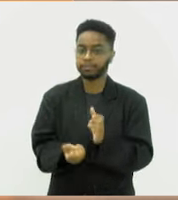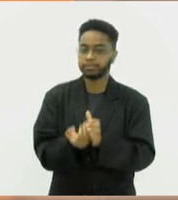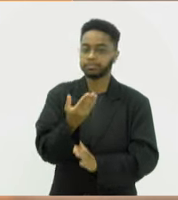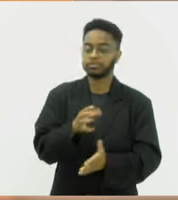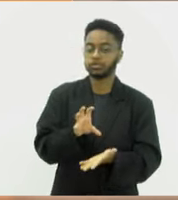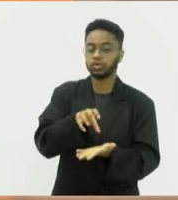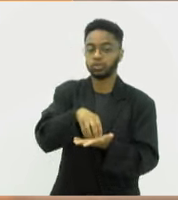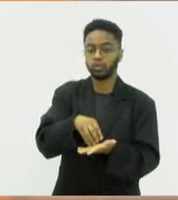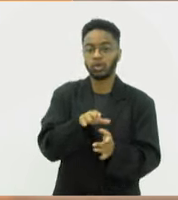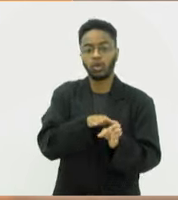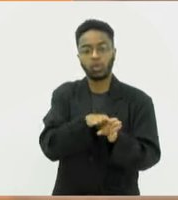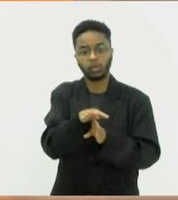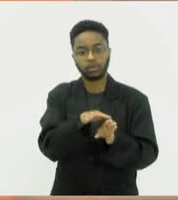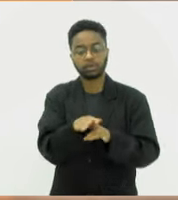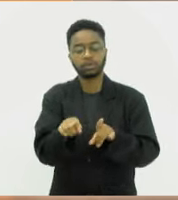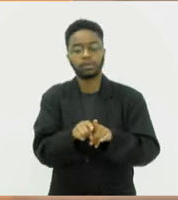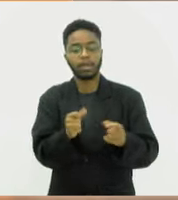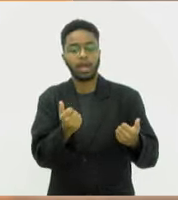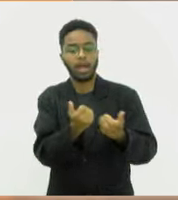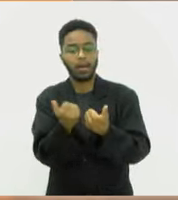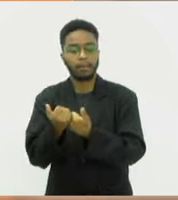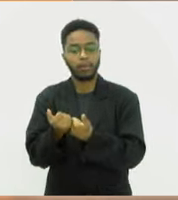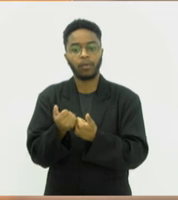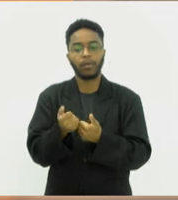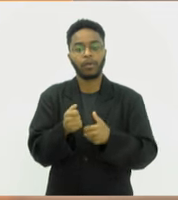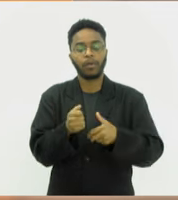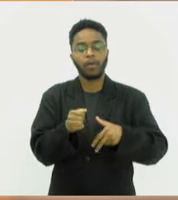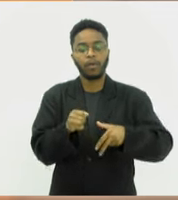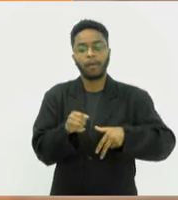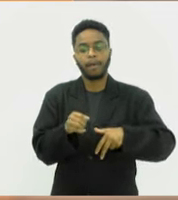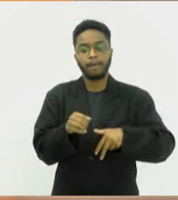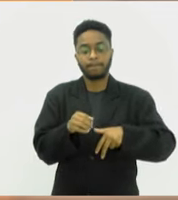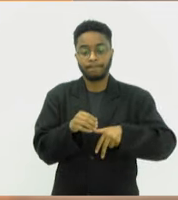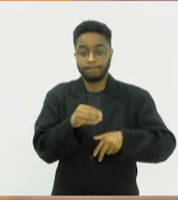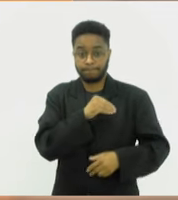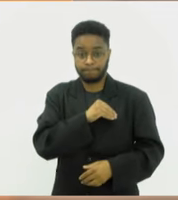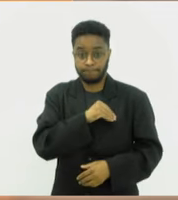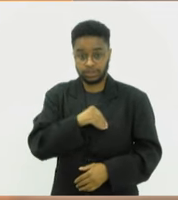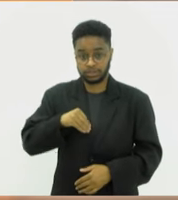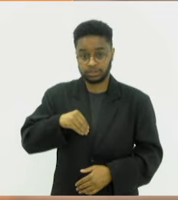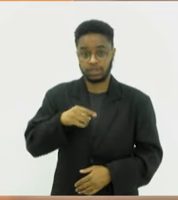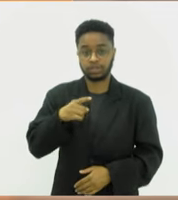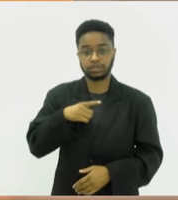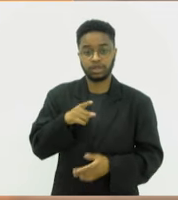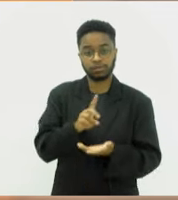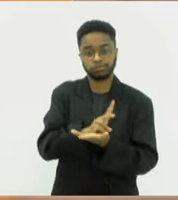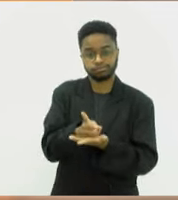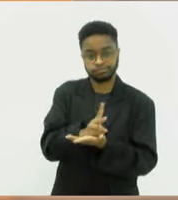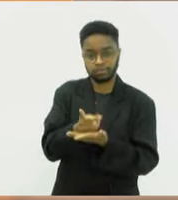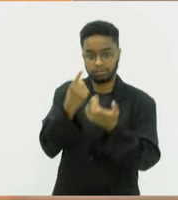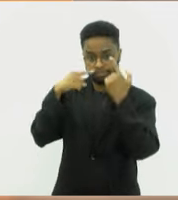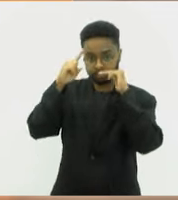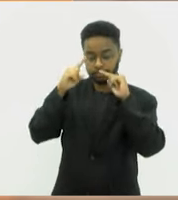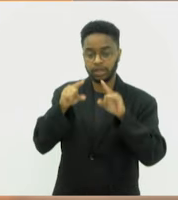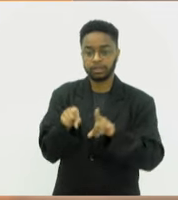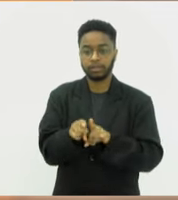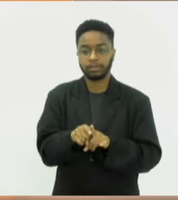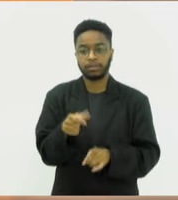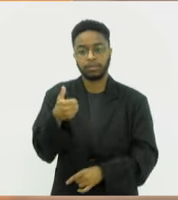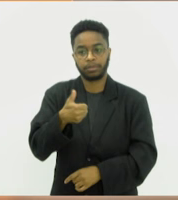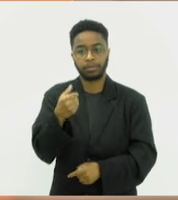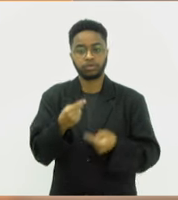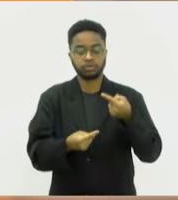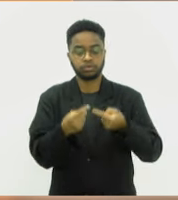de orientação e apoio aos pacientes com epilepsia. E em primeira discussão, um projeto do